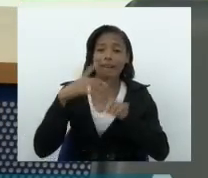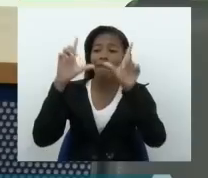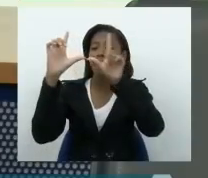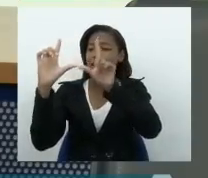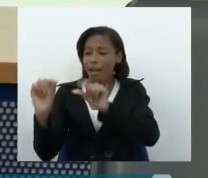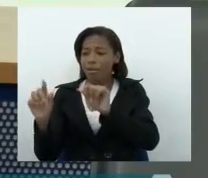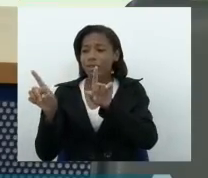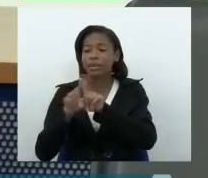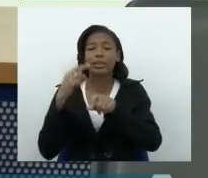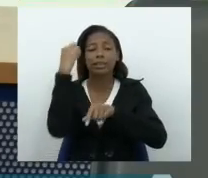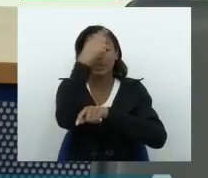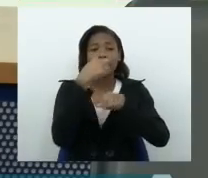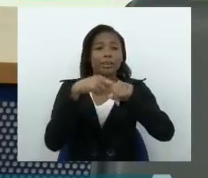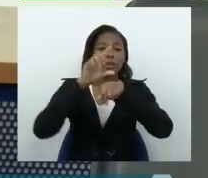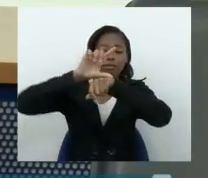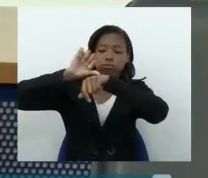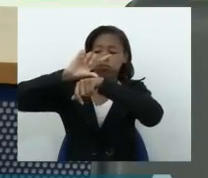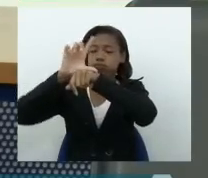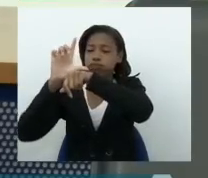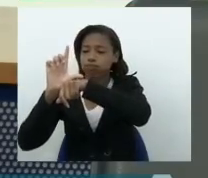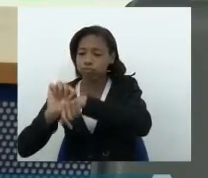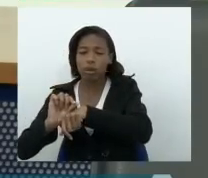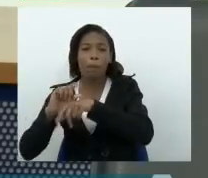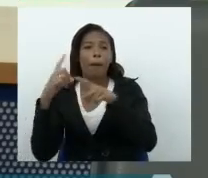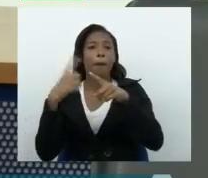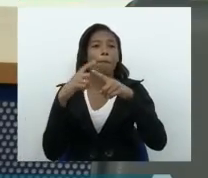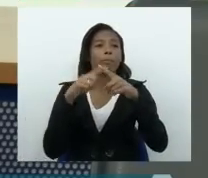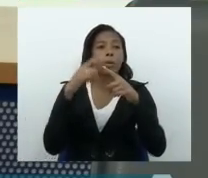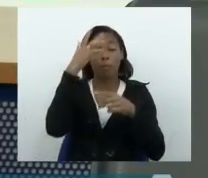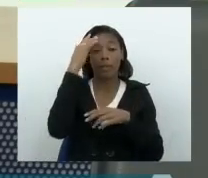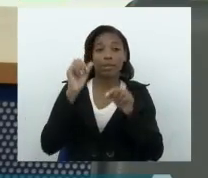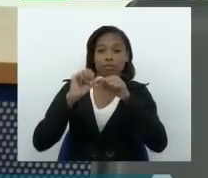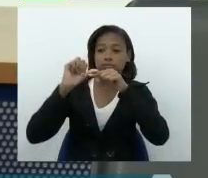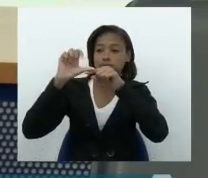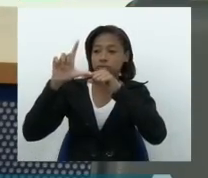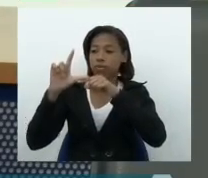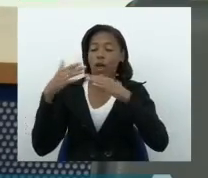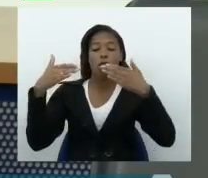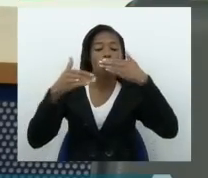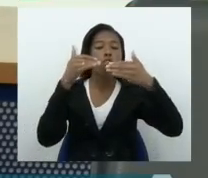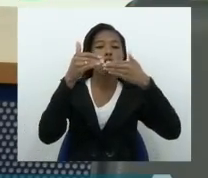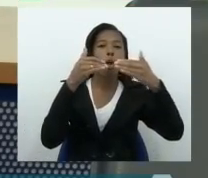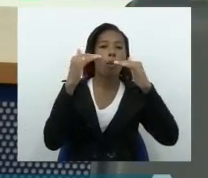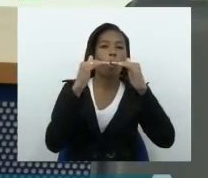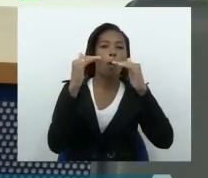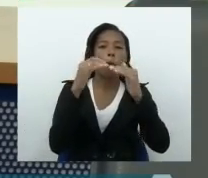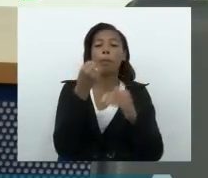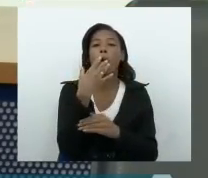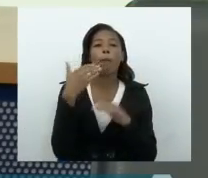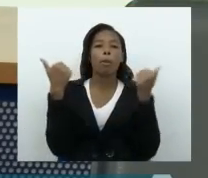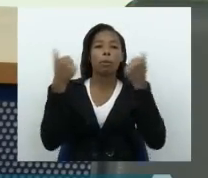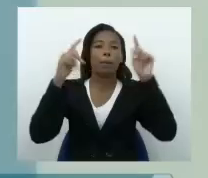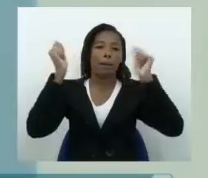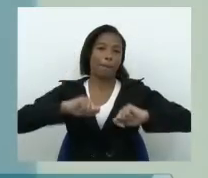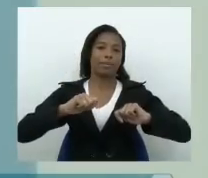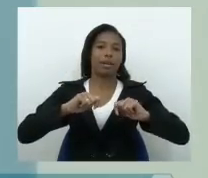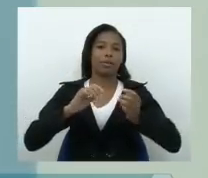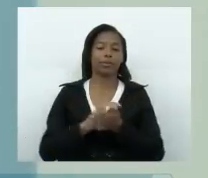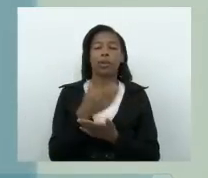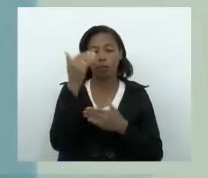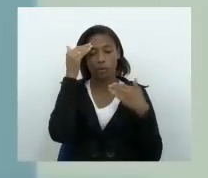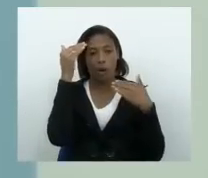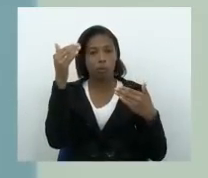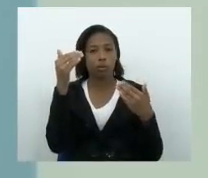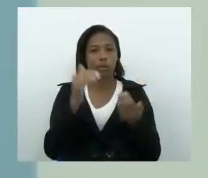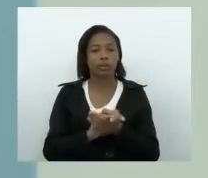reduzir essas jornadas que estão estabelecidas, porque essas jornadas são incompatíveis com um bom trabalho do educador. Muito